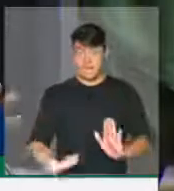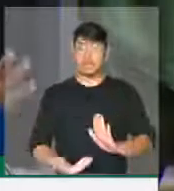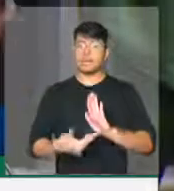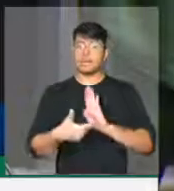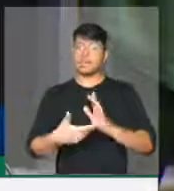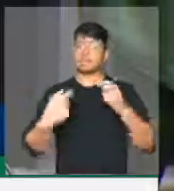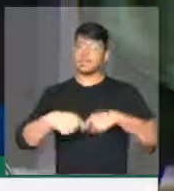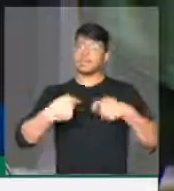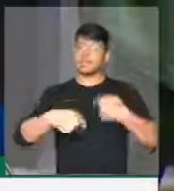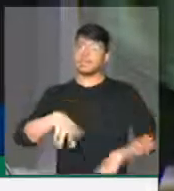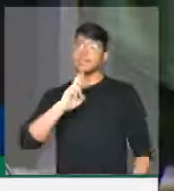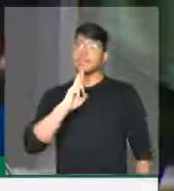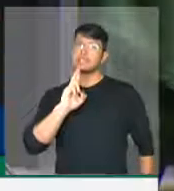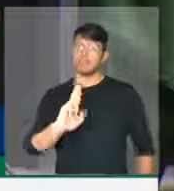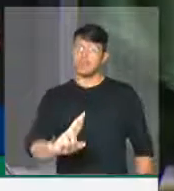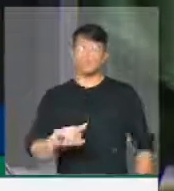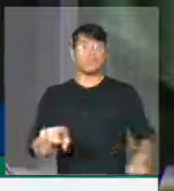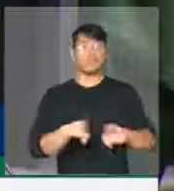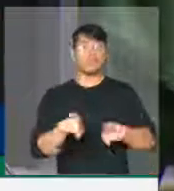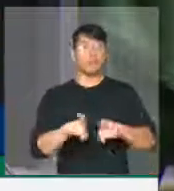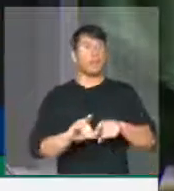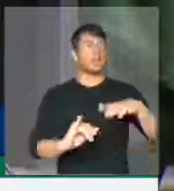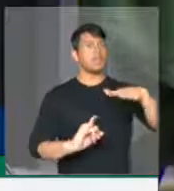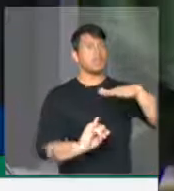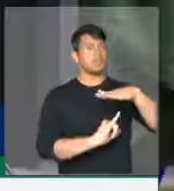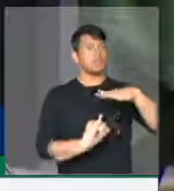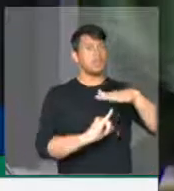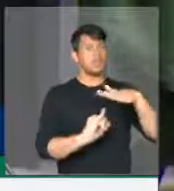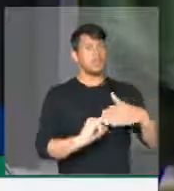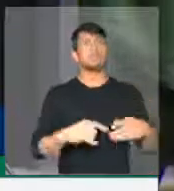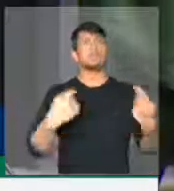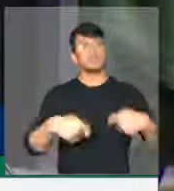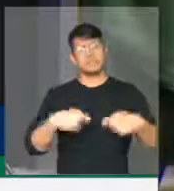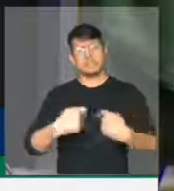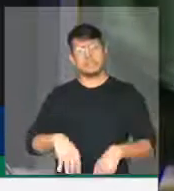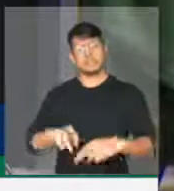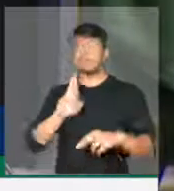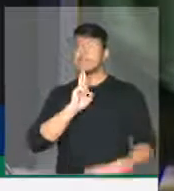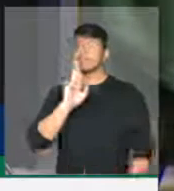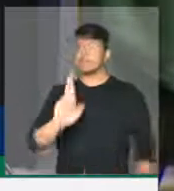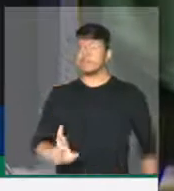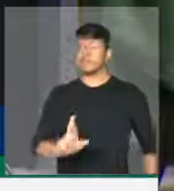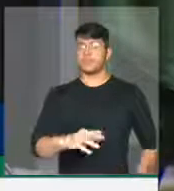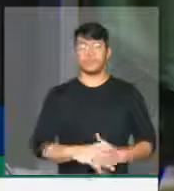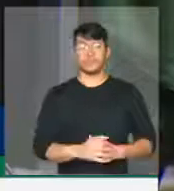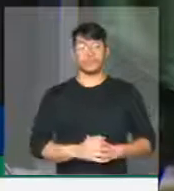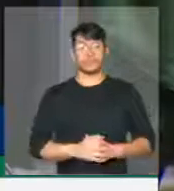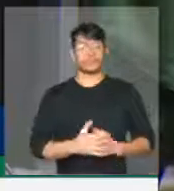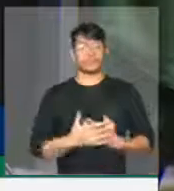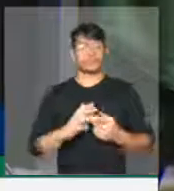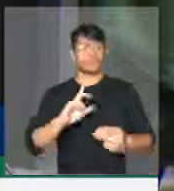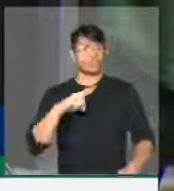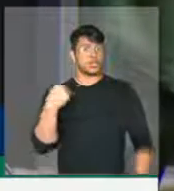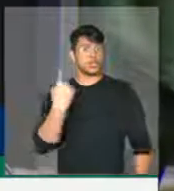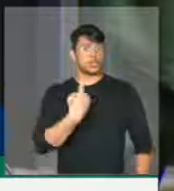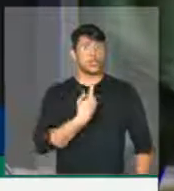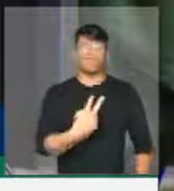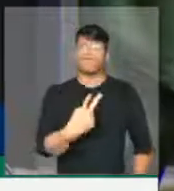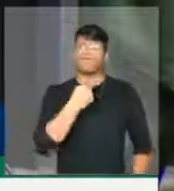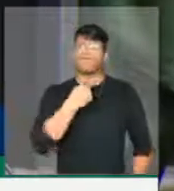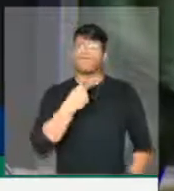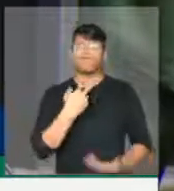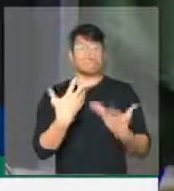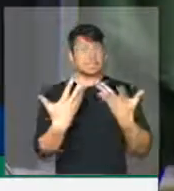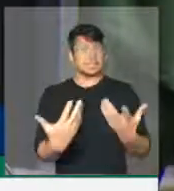repito, não é possível que a gente apenas para concluir, que a gente aceite a